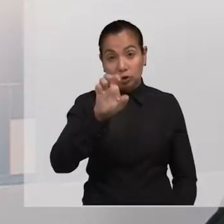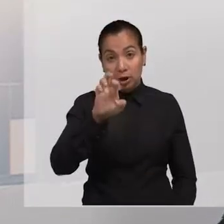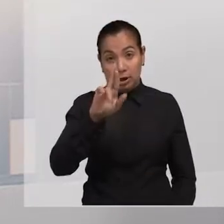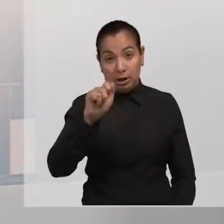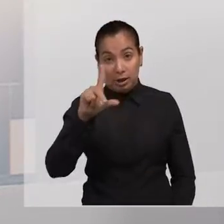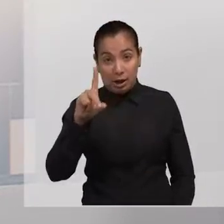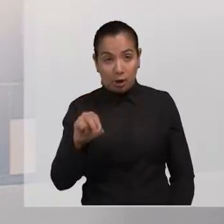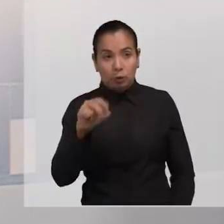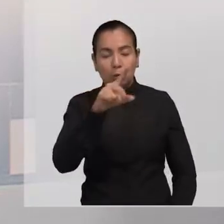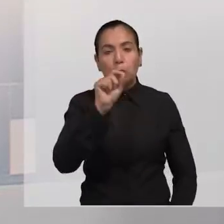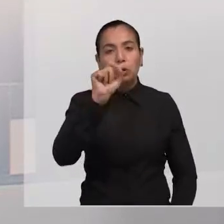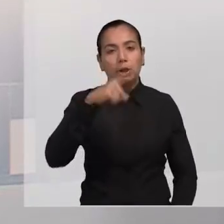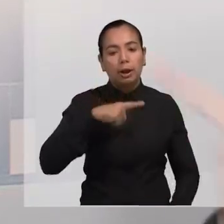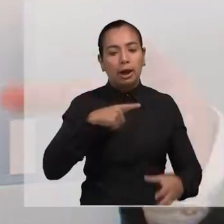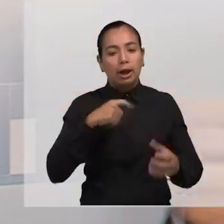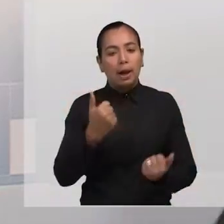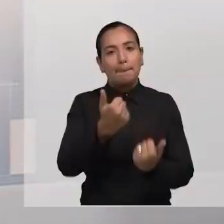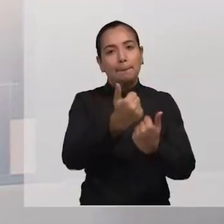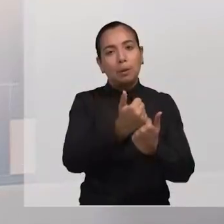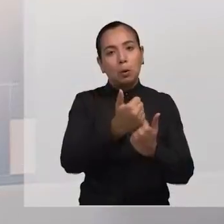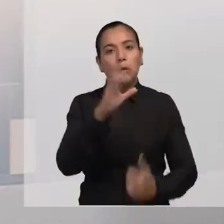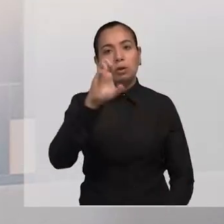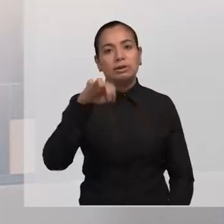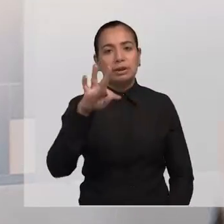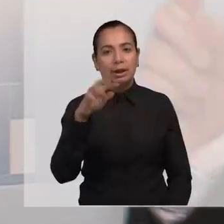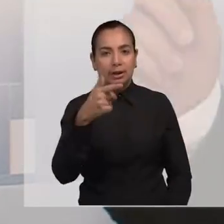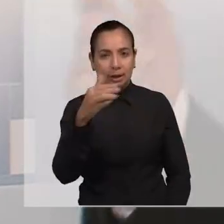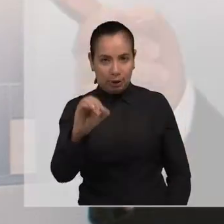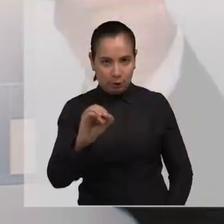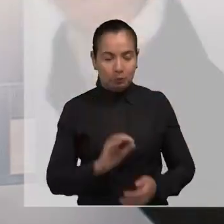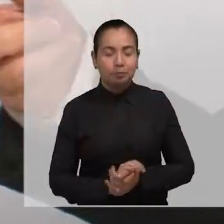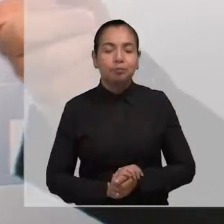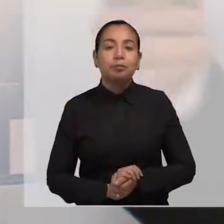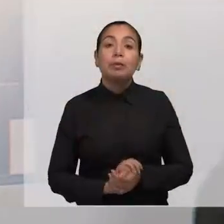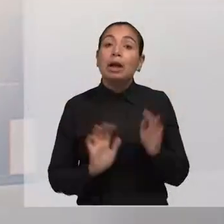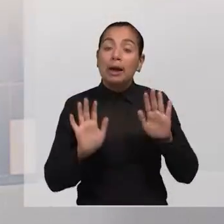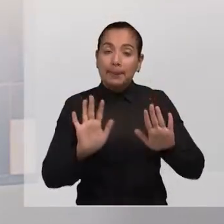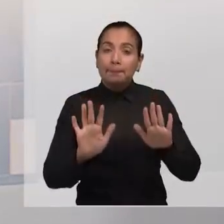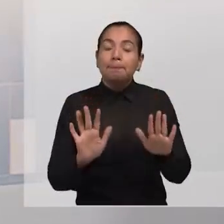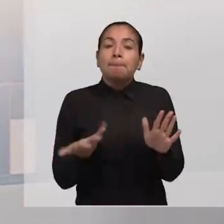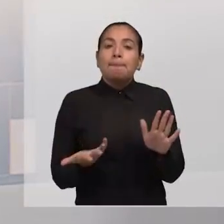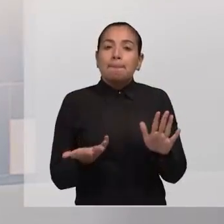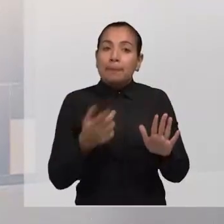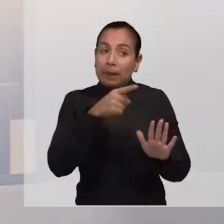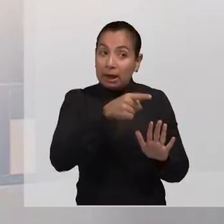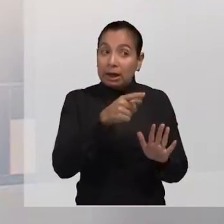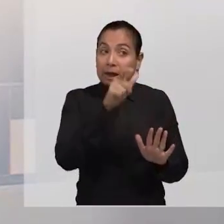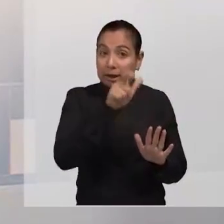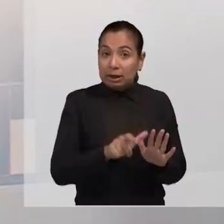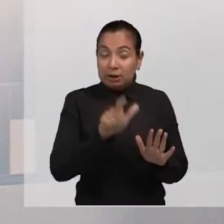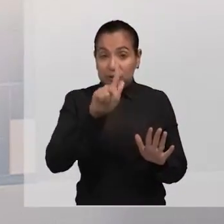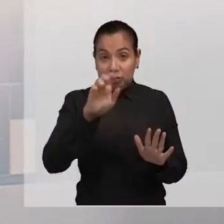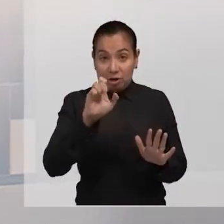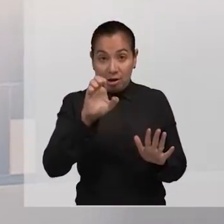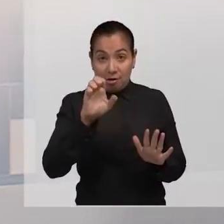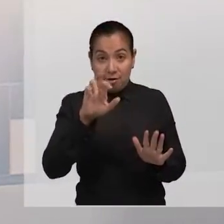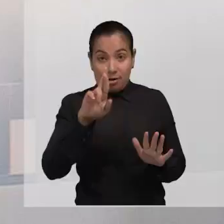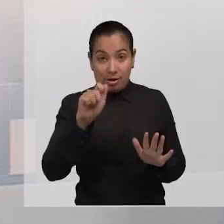atrair o Centrão. Aí... É a vitória de Pirro, Luiz. É engraçado, mas aí que eu ia tocar. Ele sai da